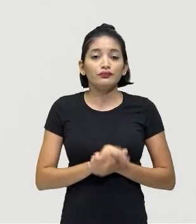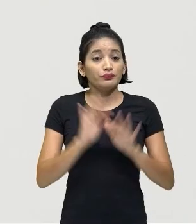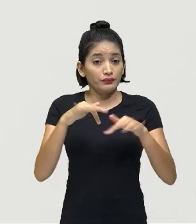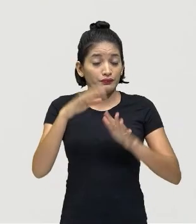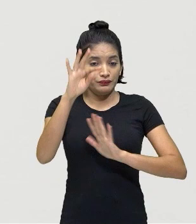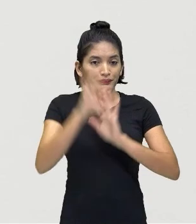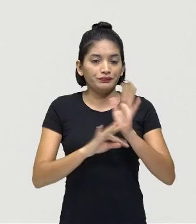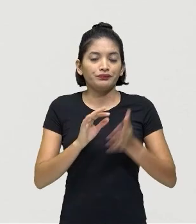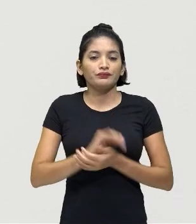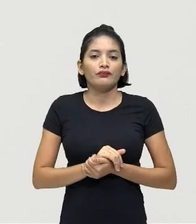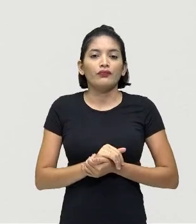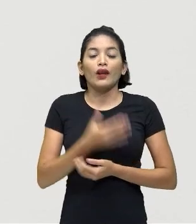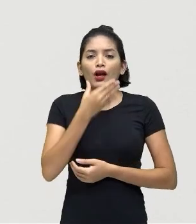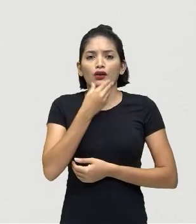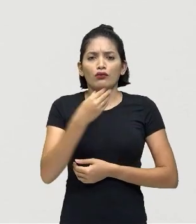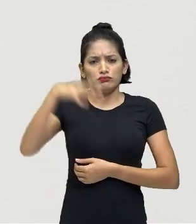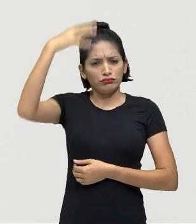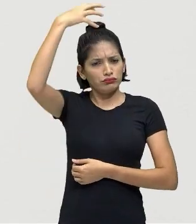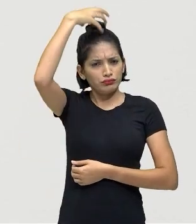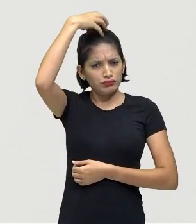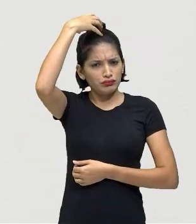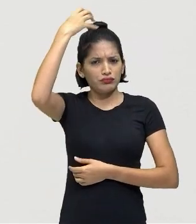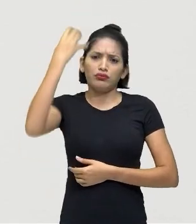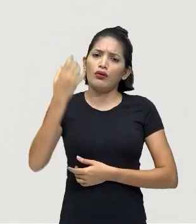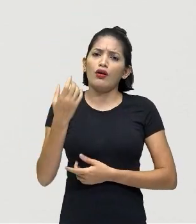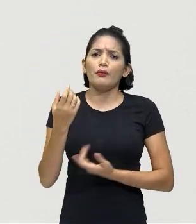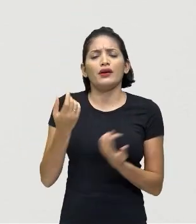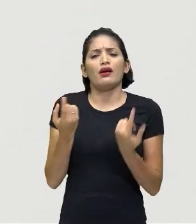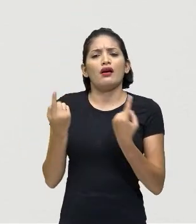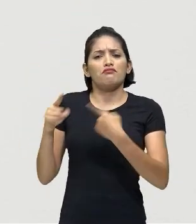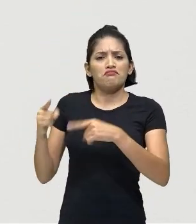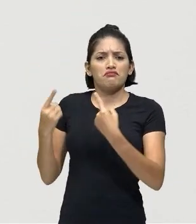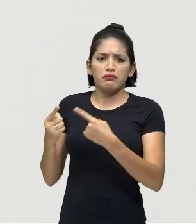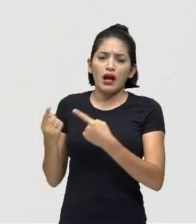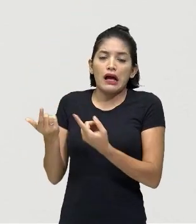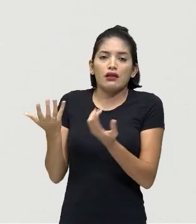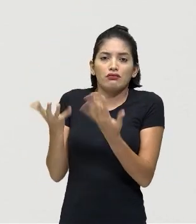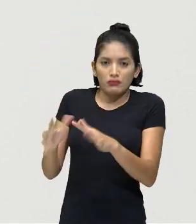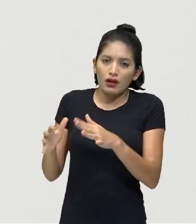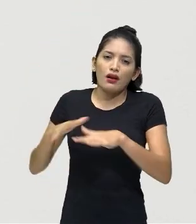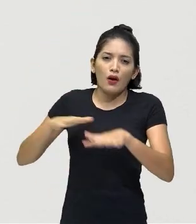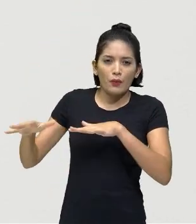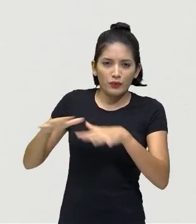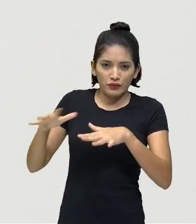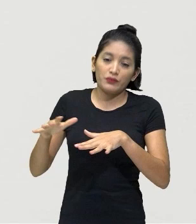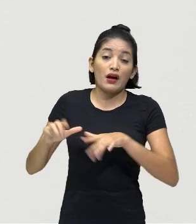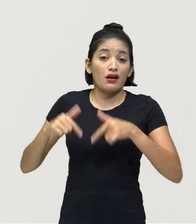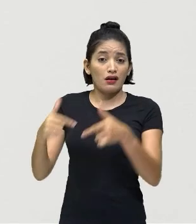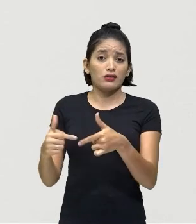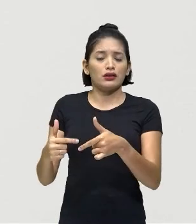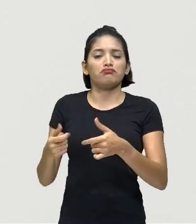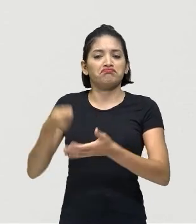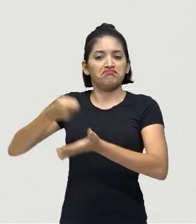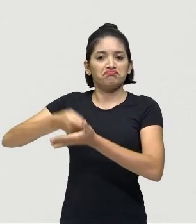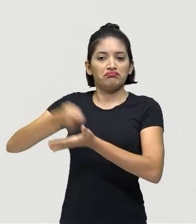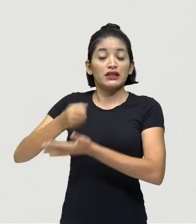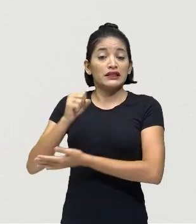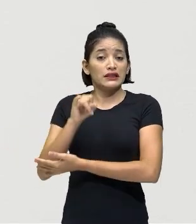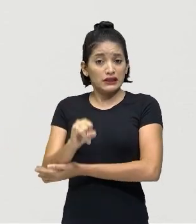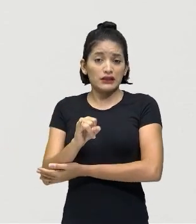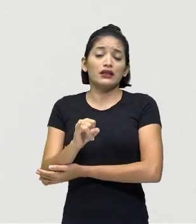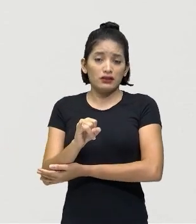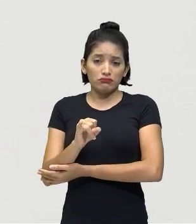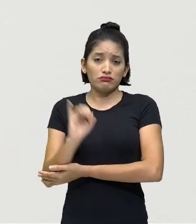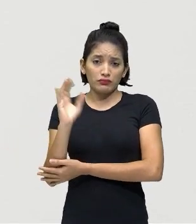texto. O imperador, por sua vez, ameaçou reprimir o movimento, uma ação totalmente totalitária, né? Caso não recebesse, como